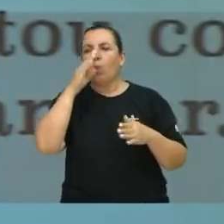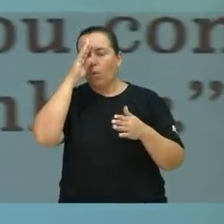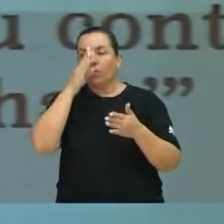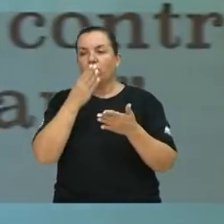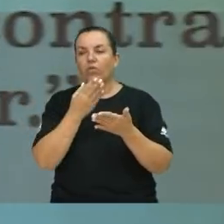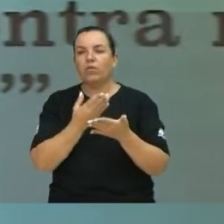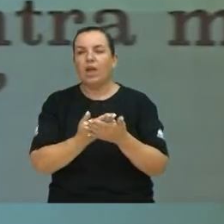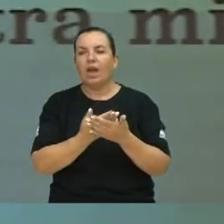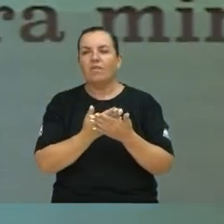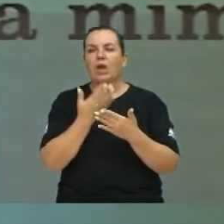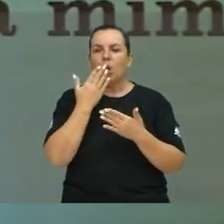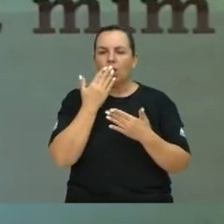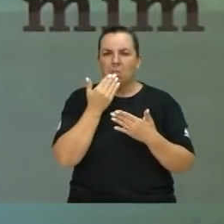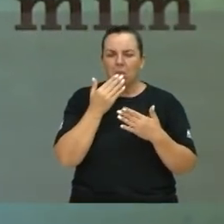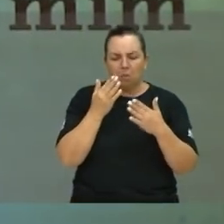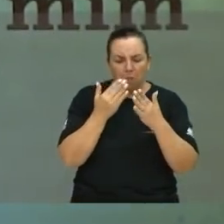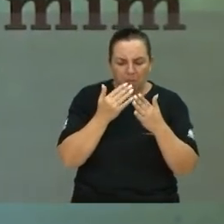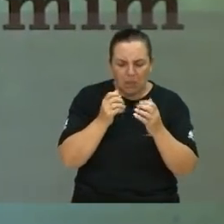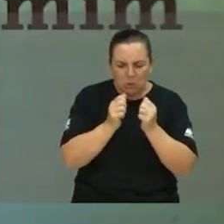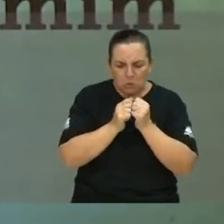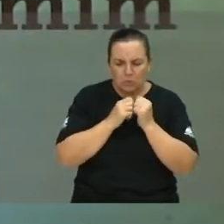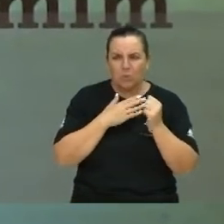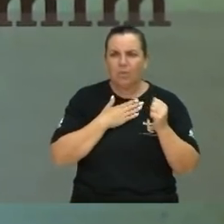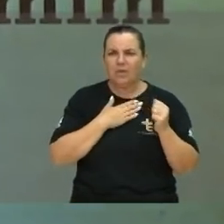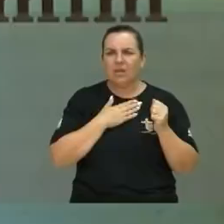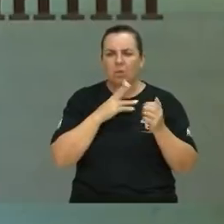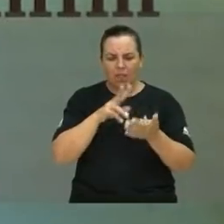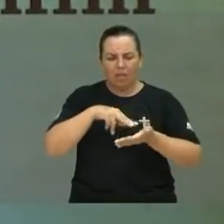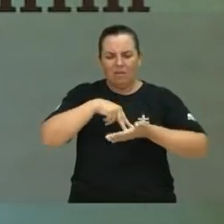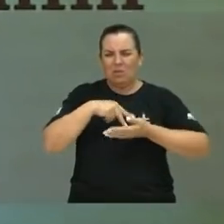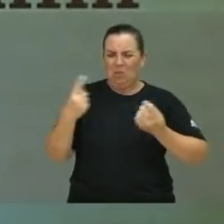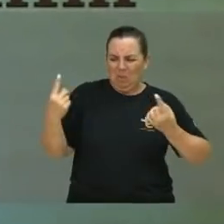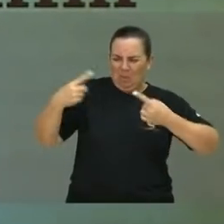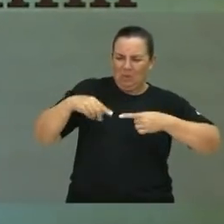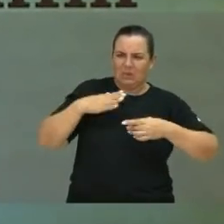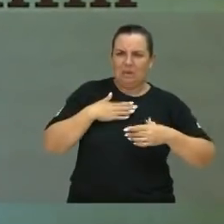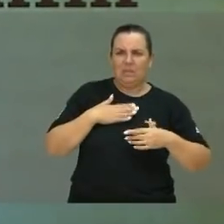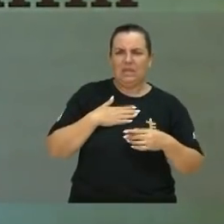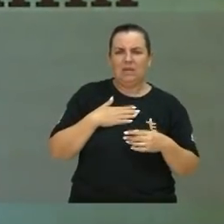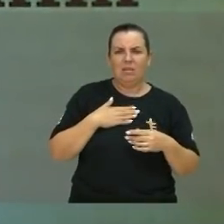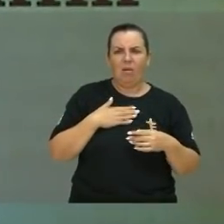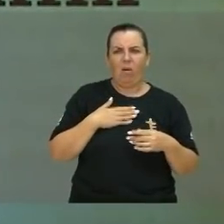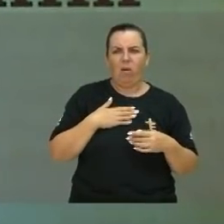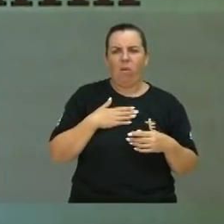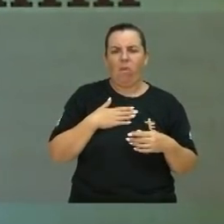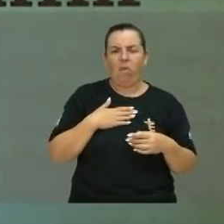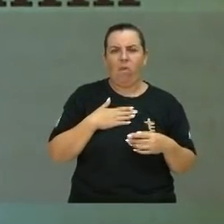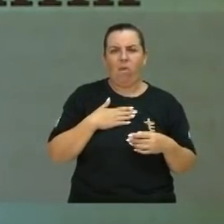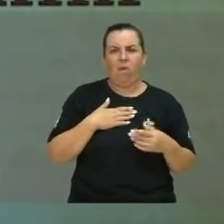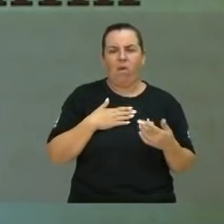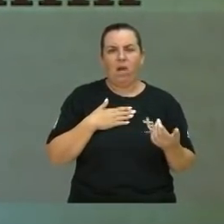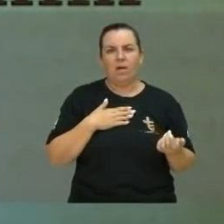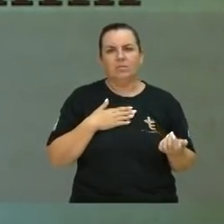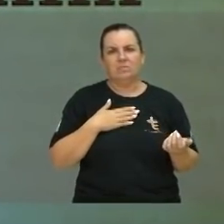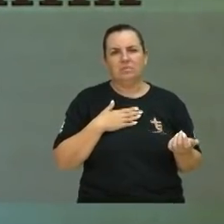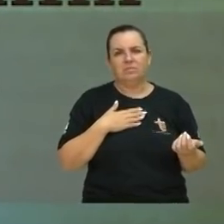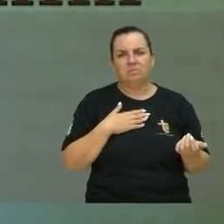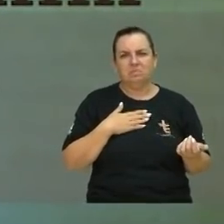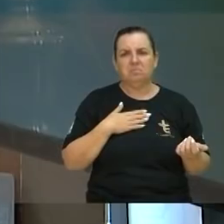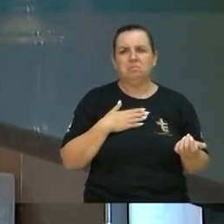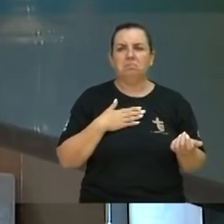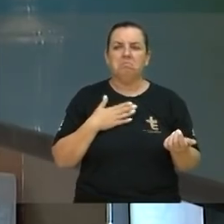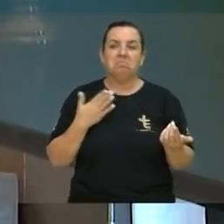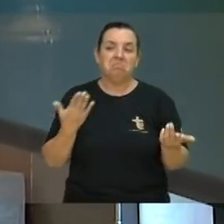confiava que comia do meu pão levantou contra mim o calcanhar é uma expressão esta